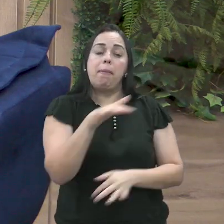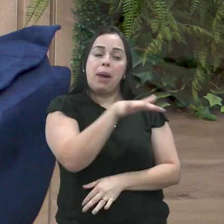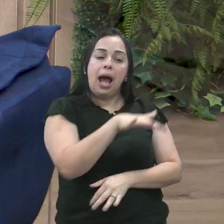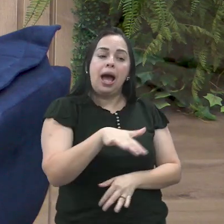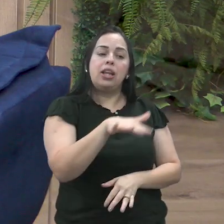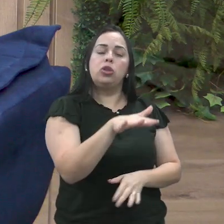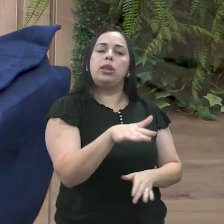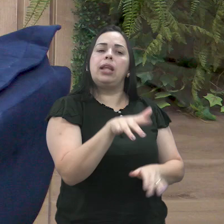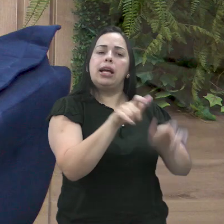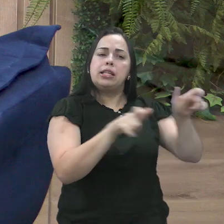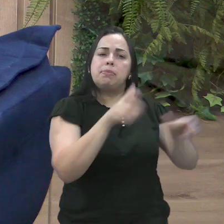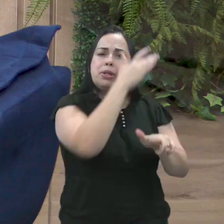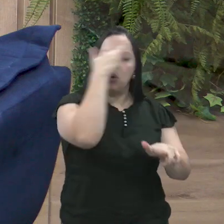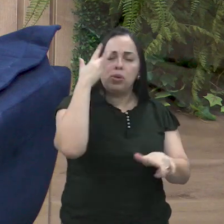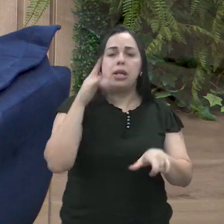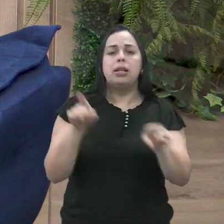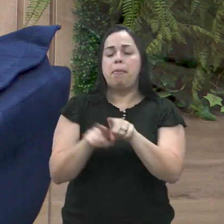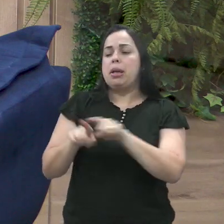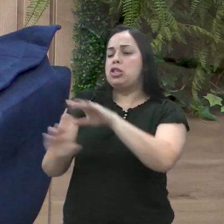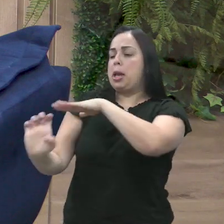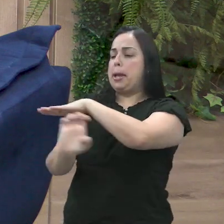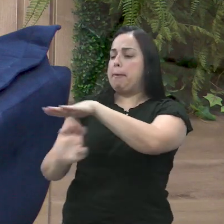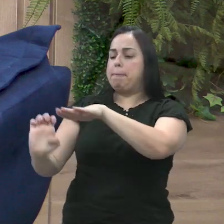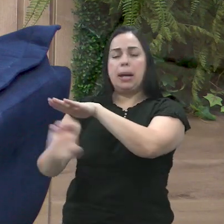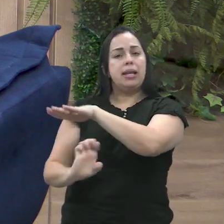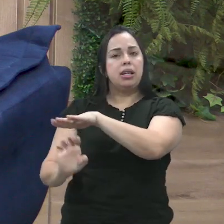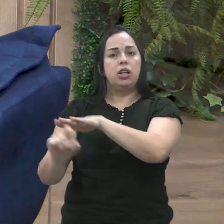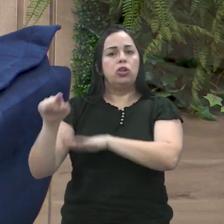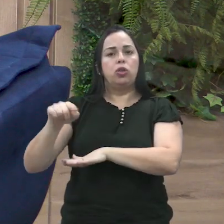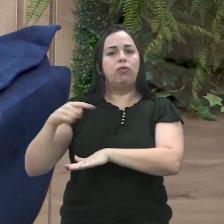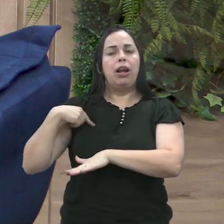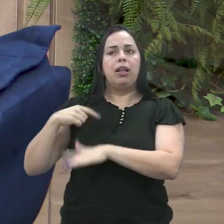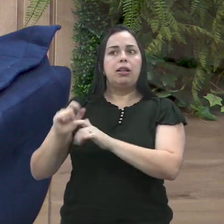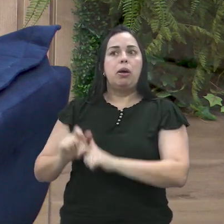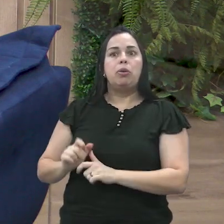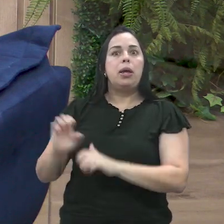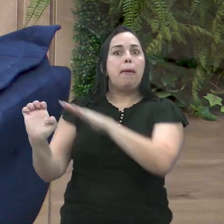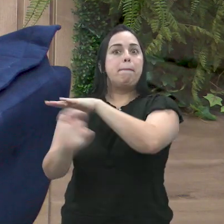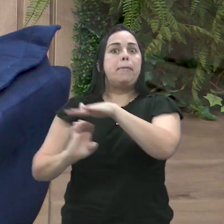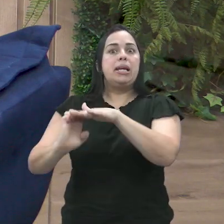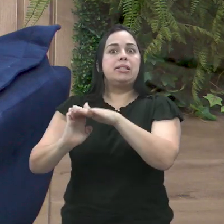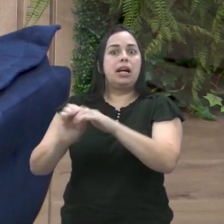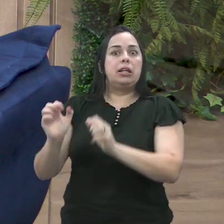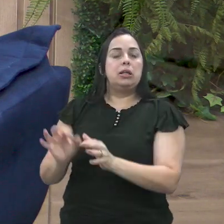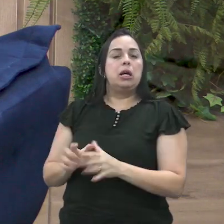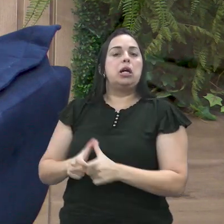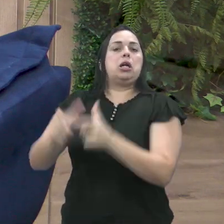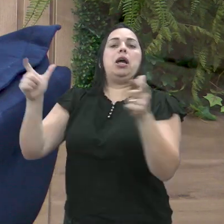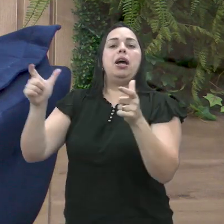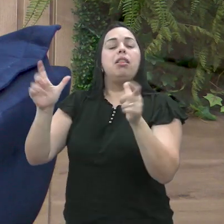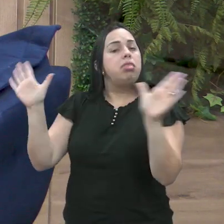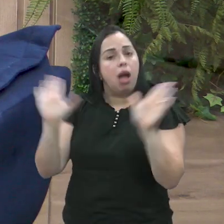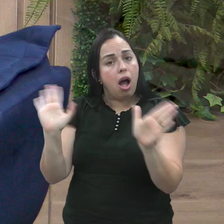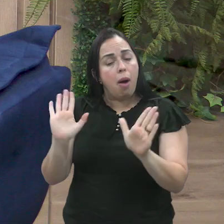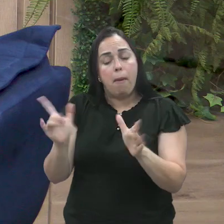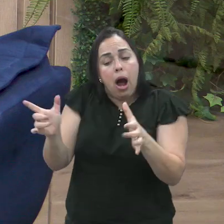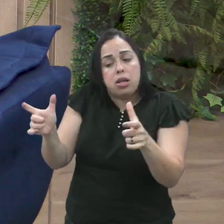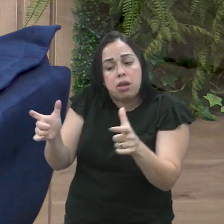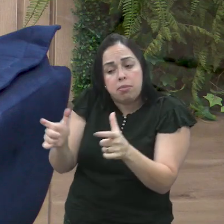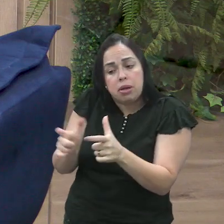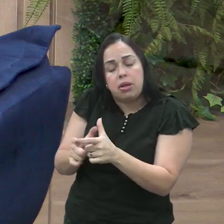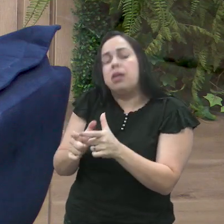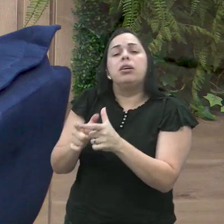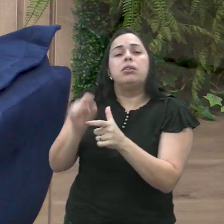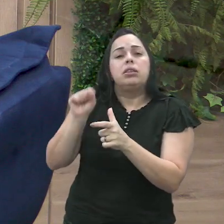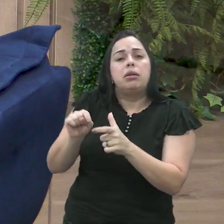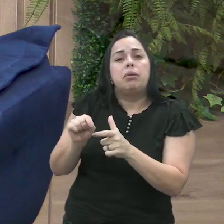cidadão quanto principalmente o empreendedor. E quando a gente fala empreendedor, não estou falando do grande empresário, estou falando principalmente do micro e pequeno empresário que está